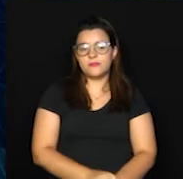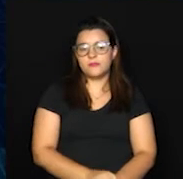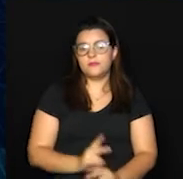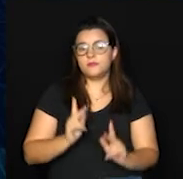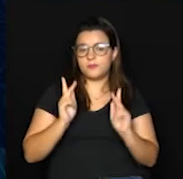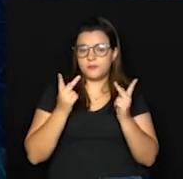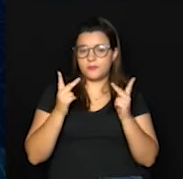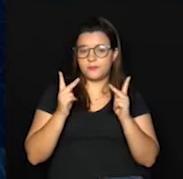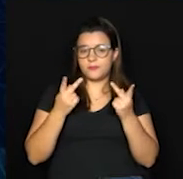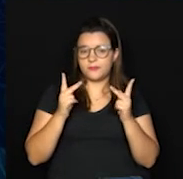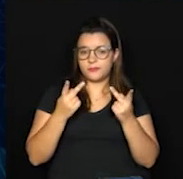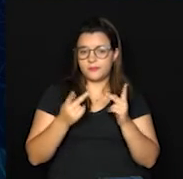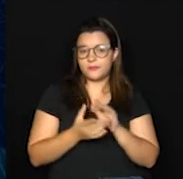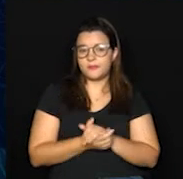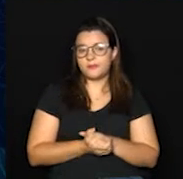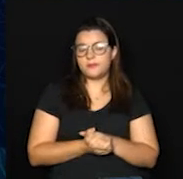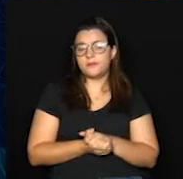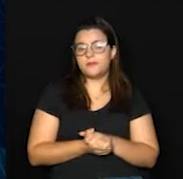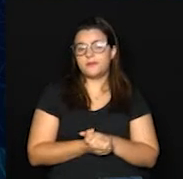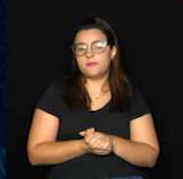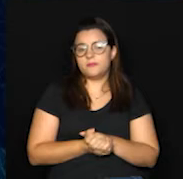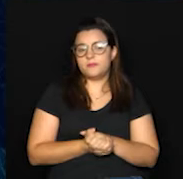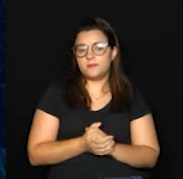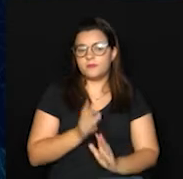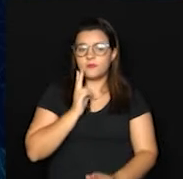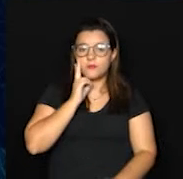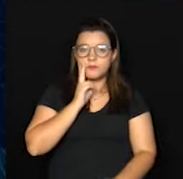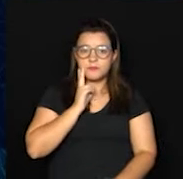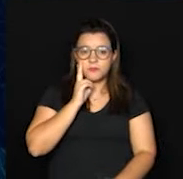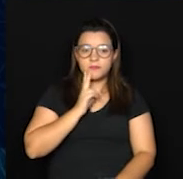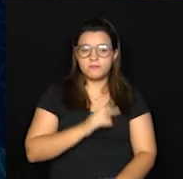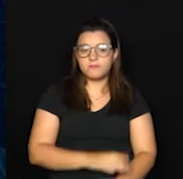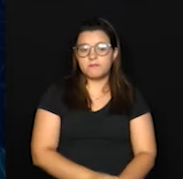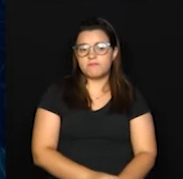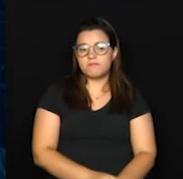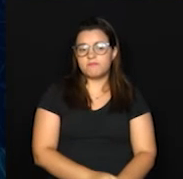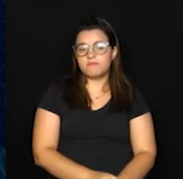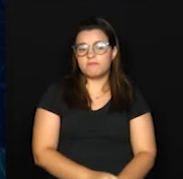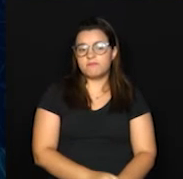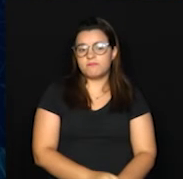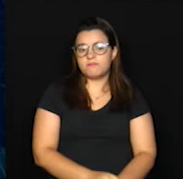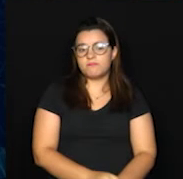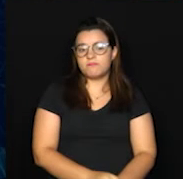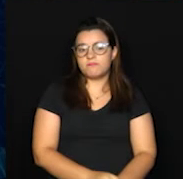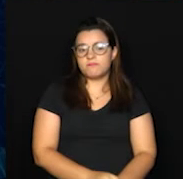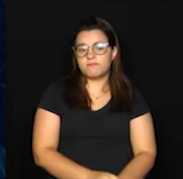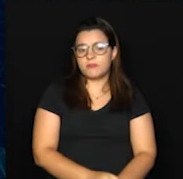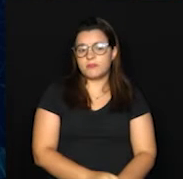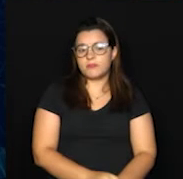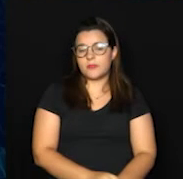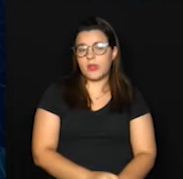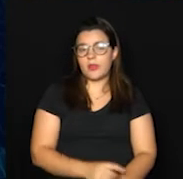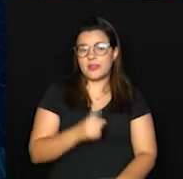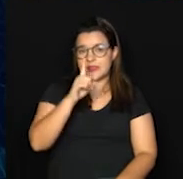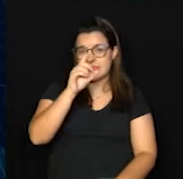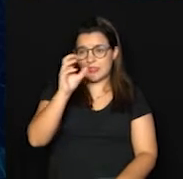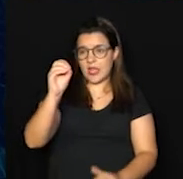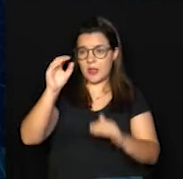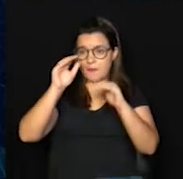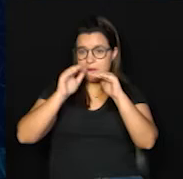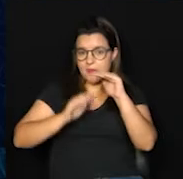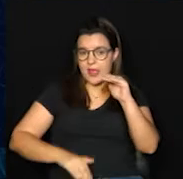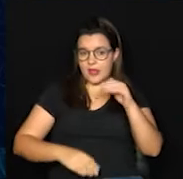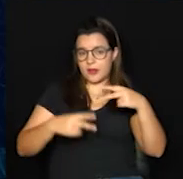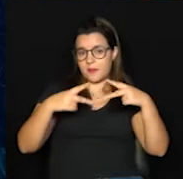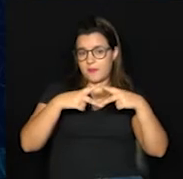164, Hortolândia 155, Valinhos 153 e as cidades com menos de 100 óbitos.